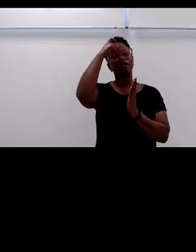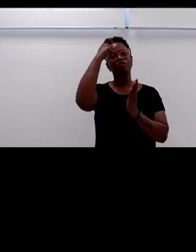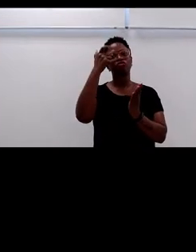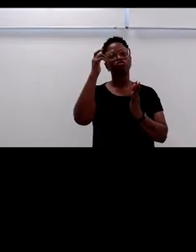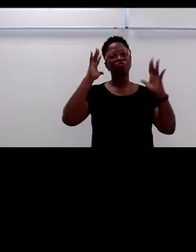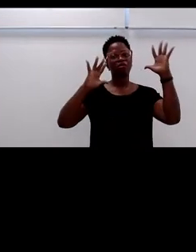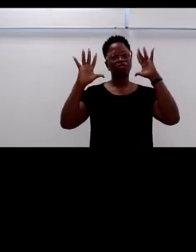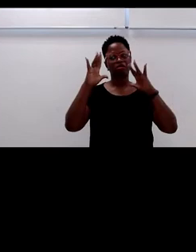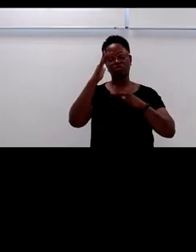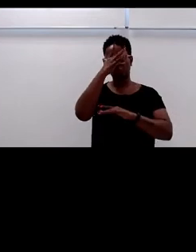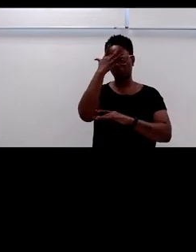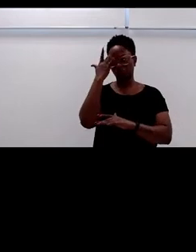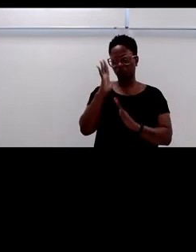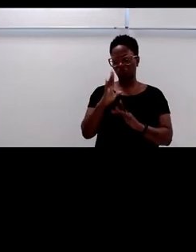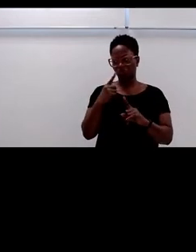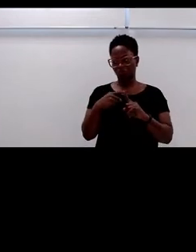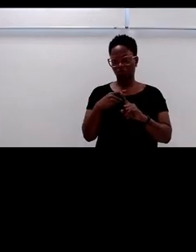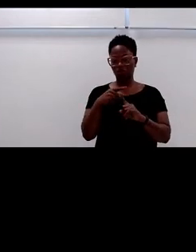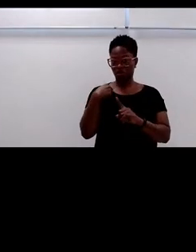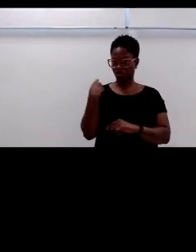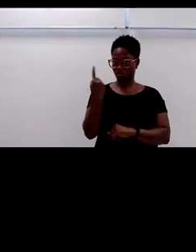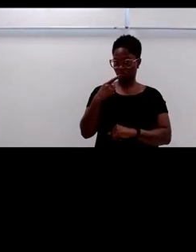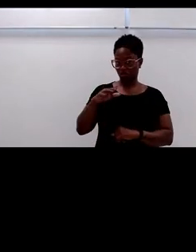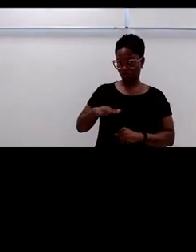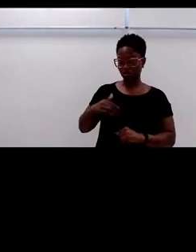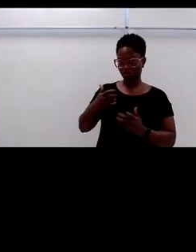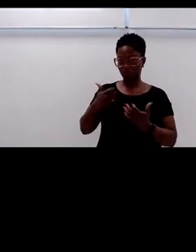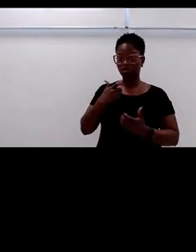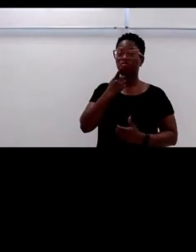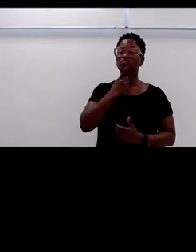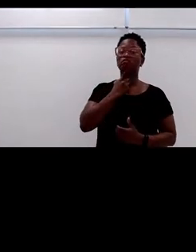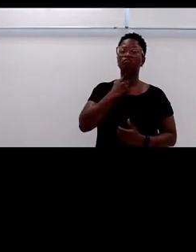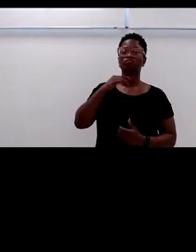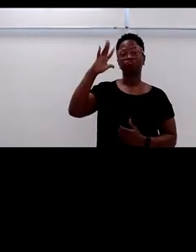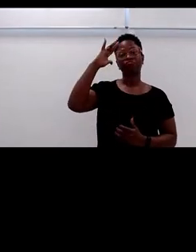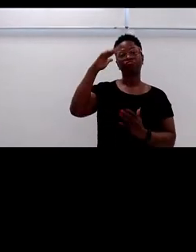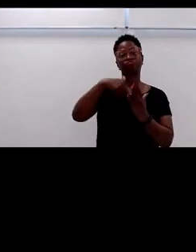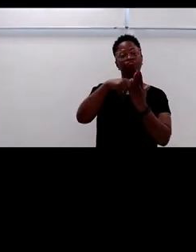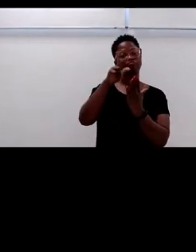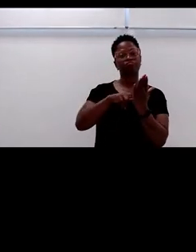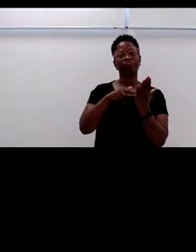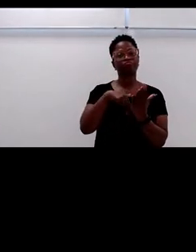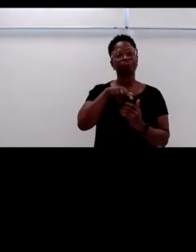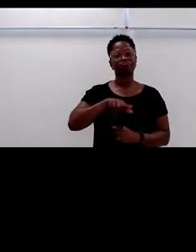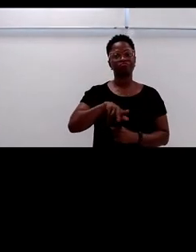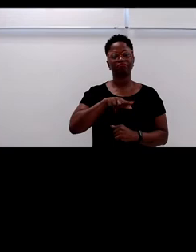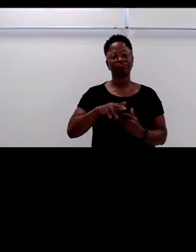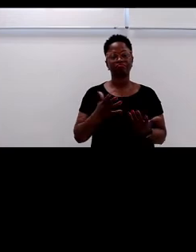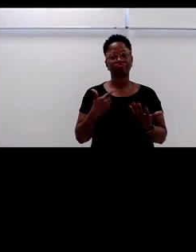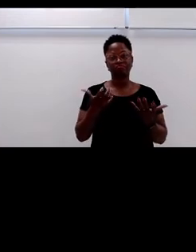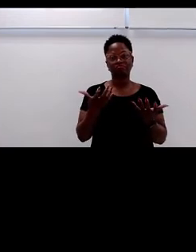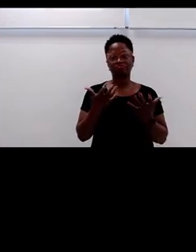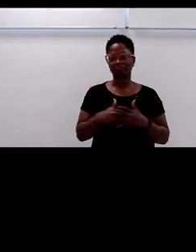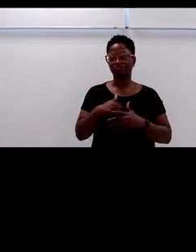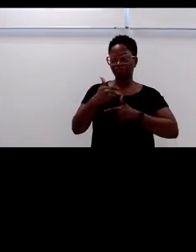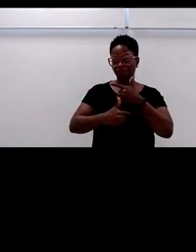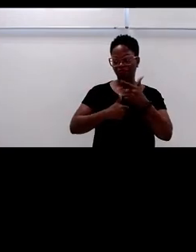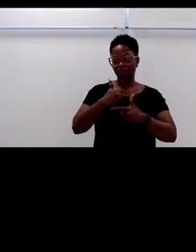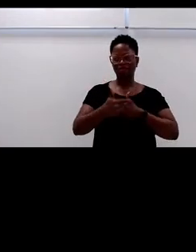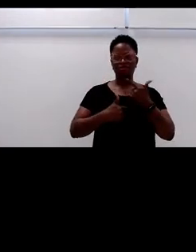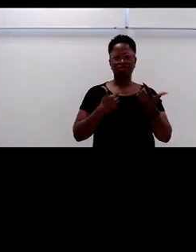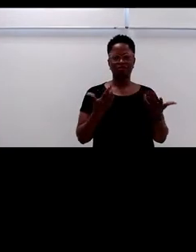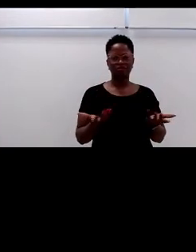pessoas. Quando era garoto, eu queria ser pintor. Ser pintor. Eu trabalhei de carteira assinada uma vez só na